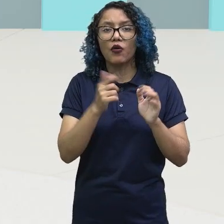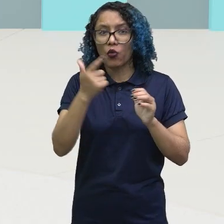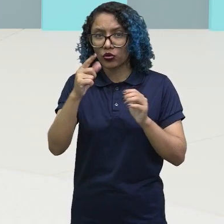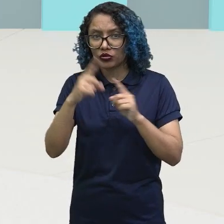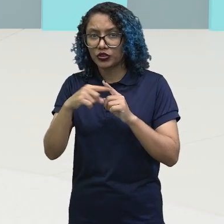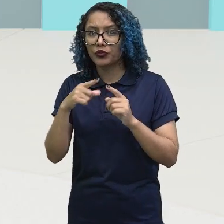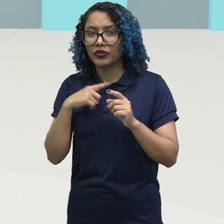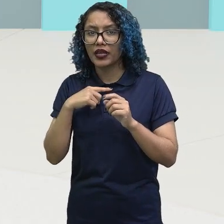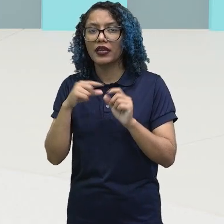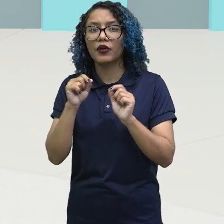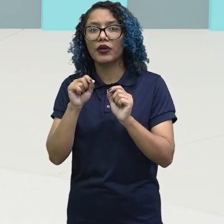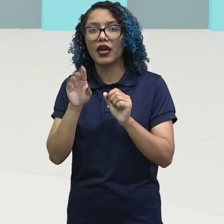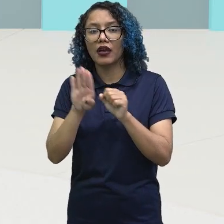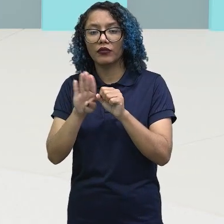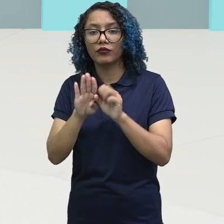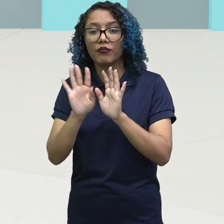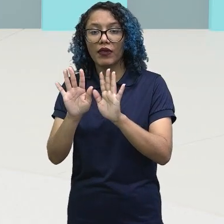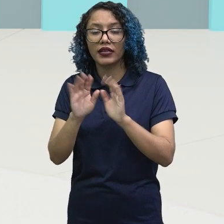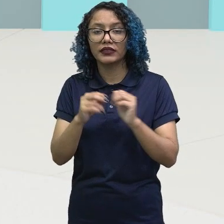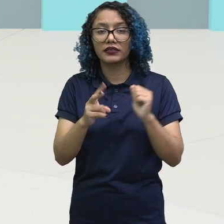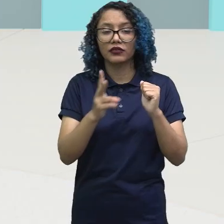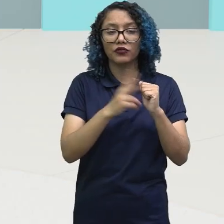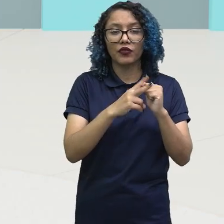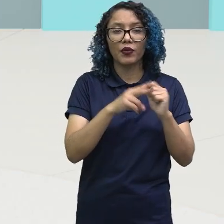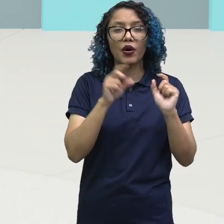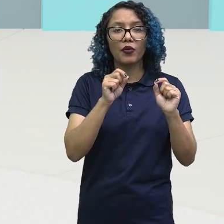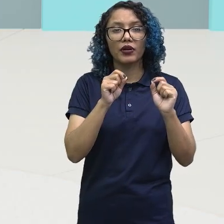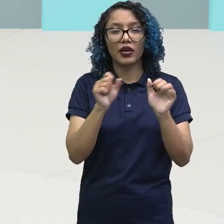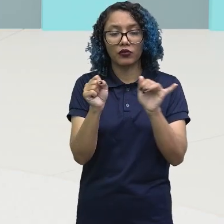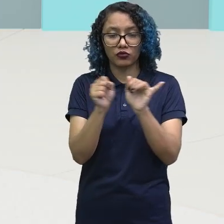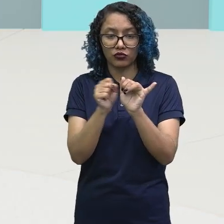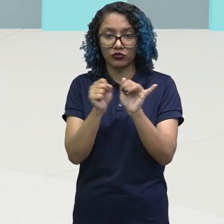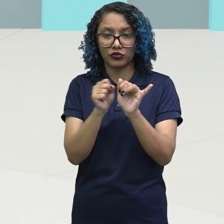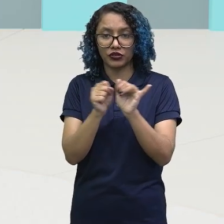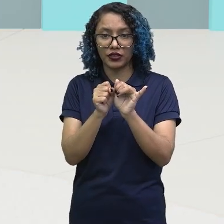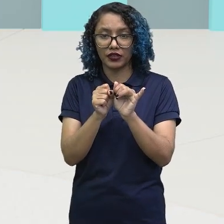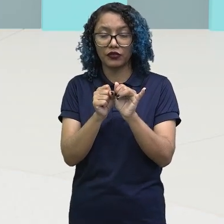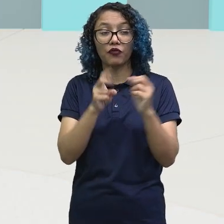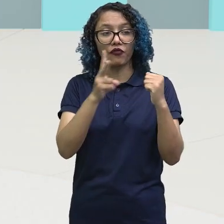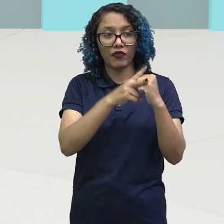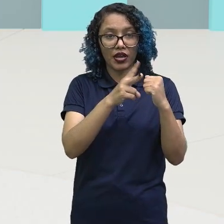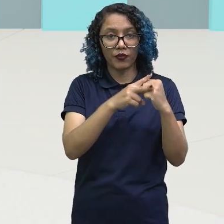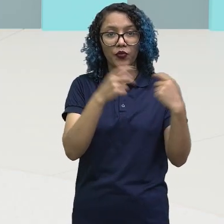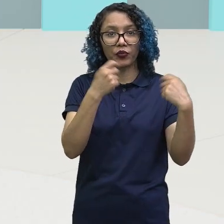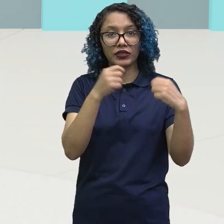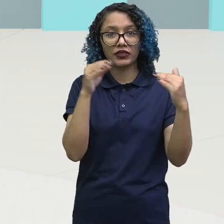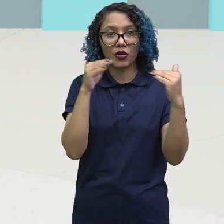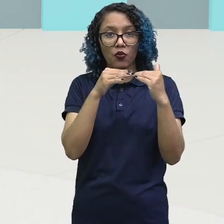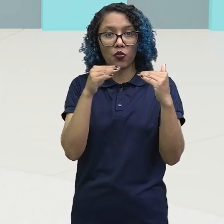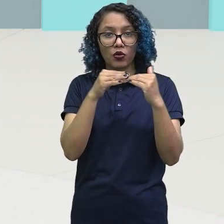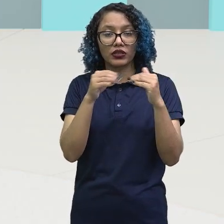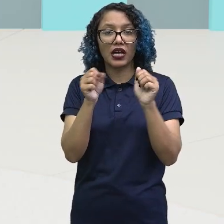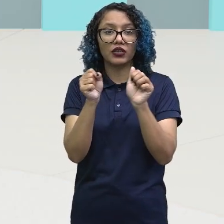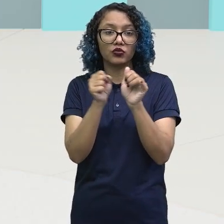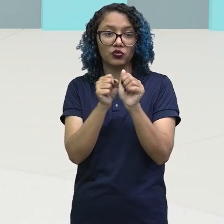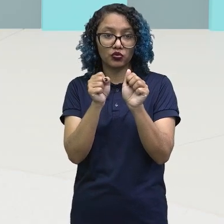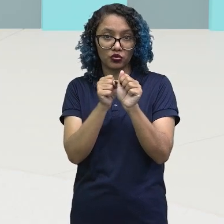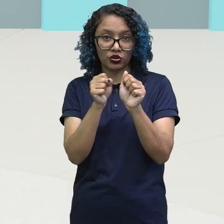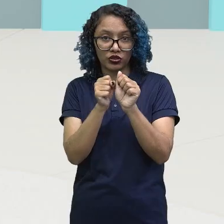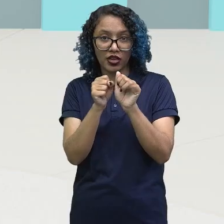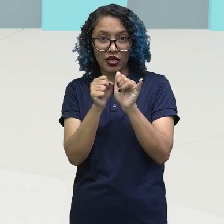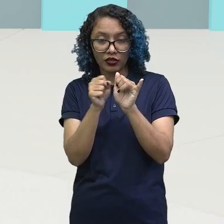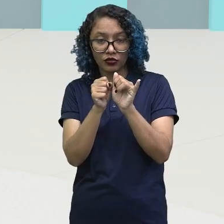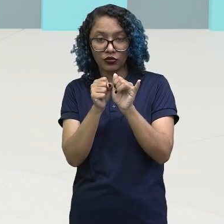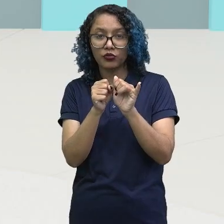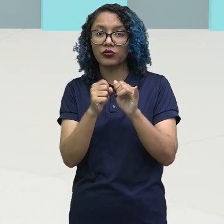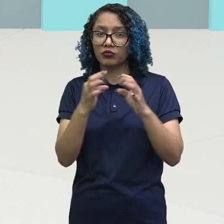a premissa da concordância verbal é o quê? É o sujeito, na verdade, o verbo concordar com o sujeito. E nós vimos todos